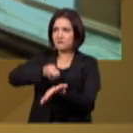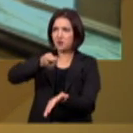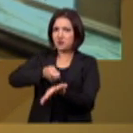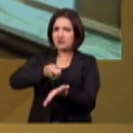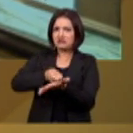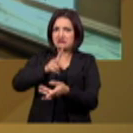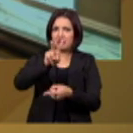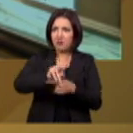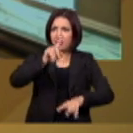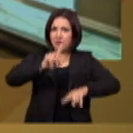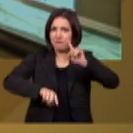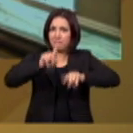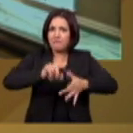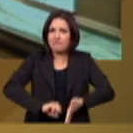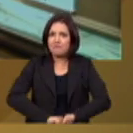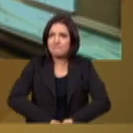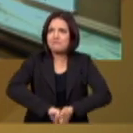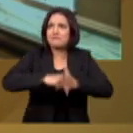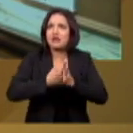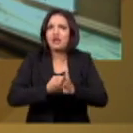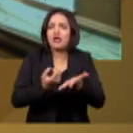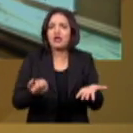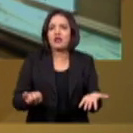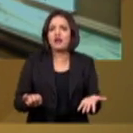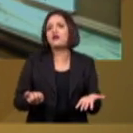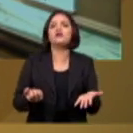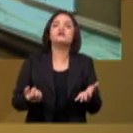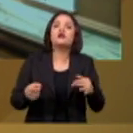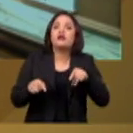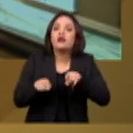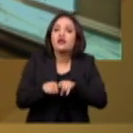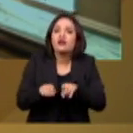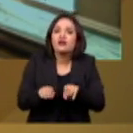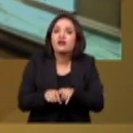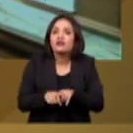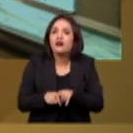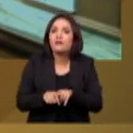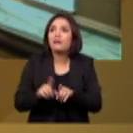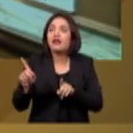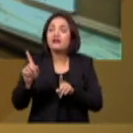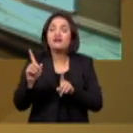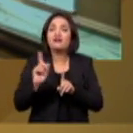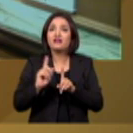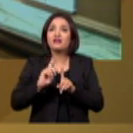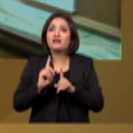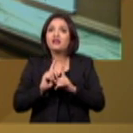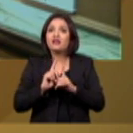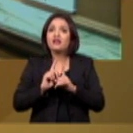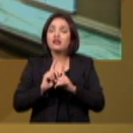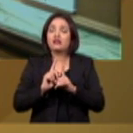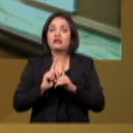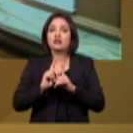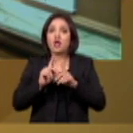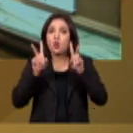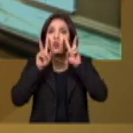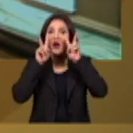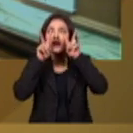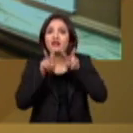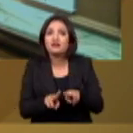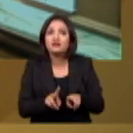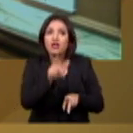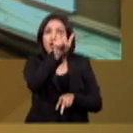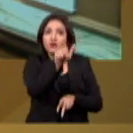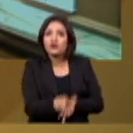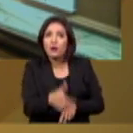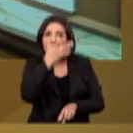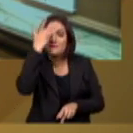igual pig bem e duas consideração da personalidade jurídica a